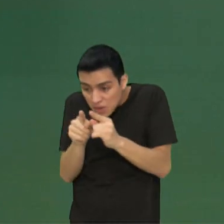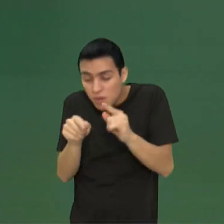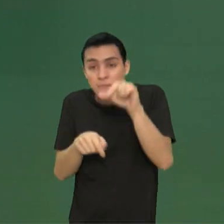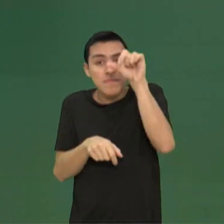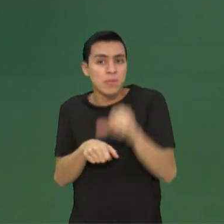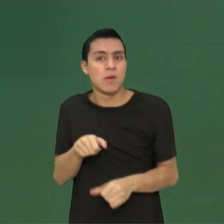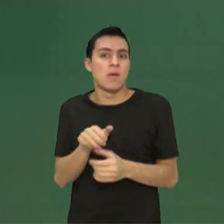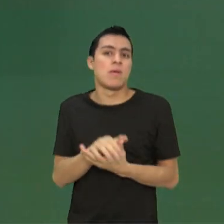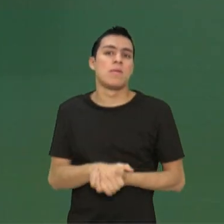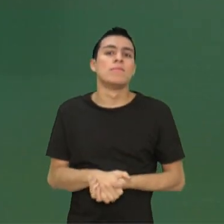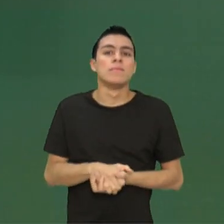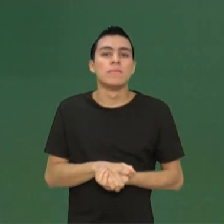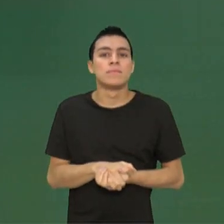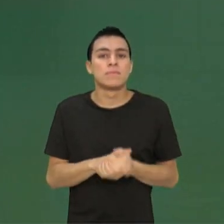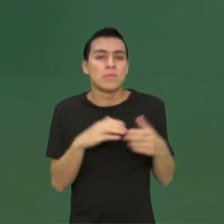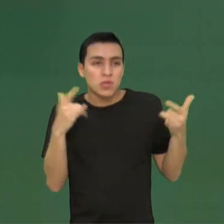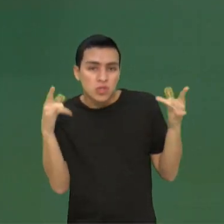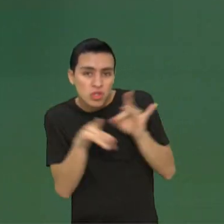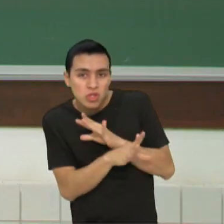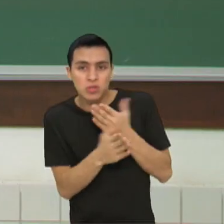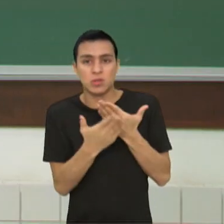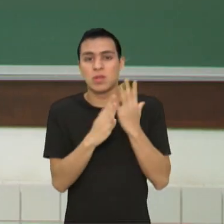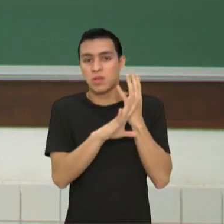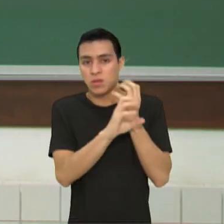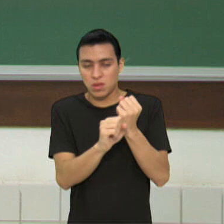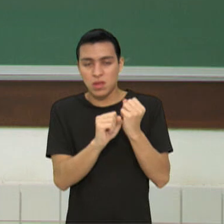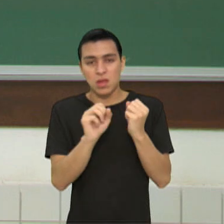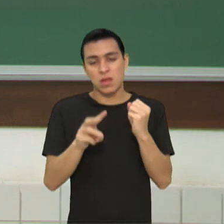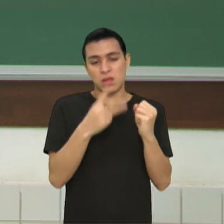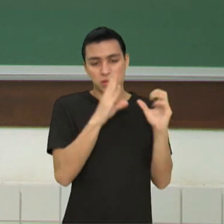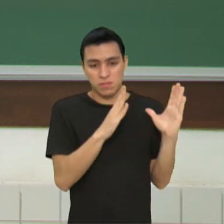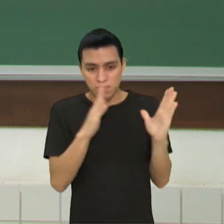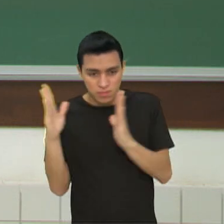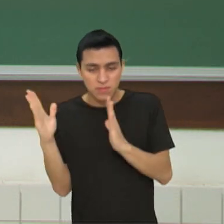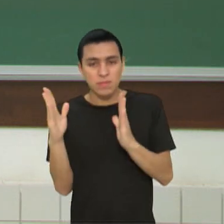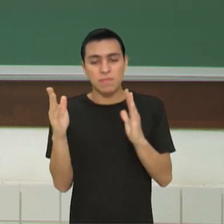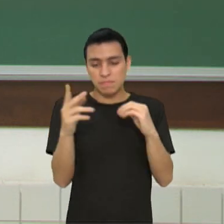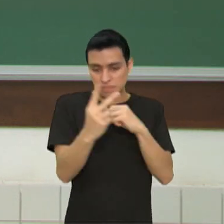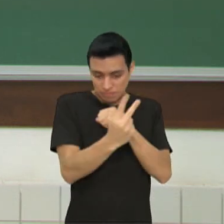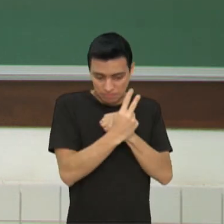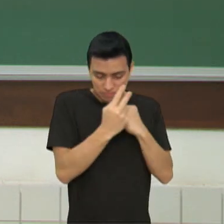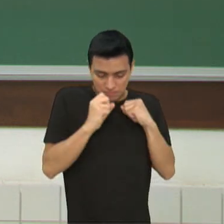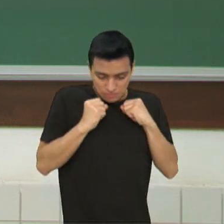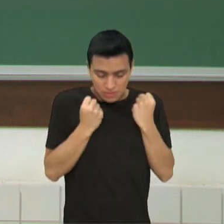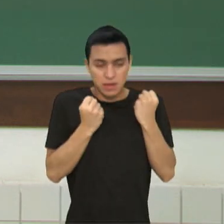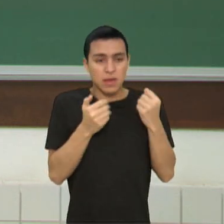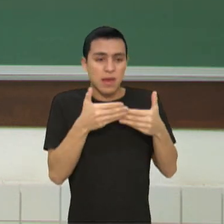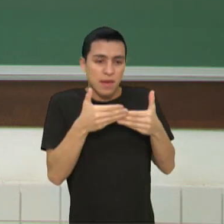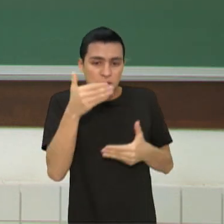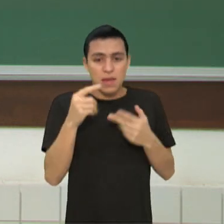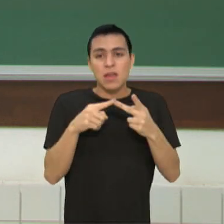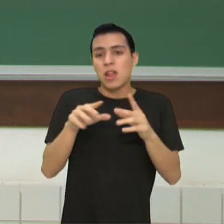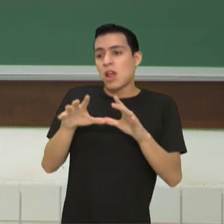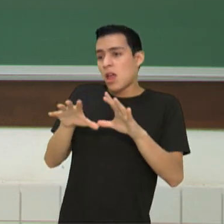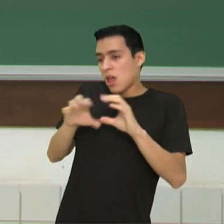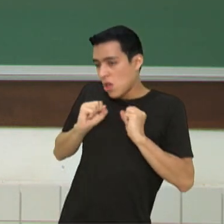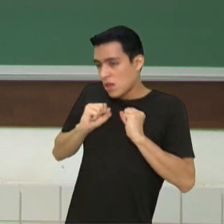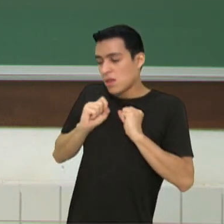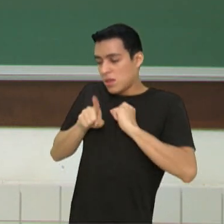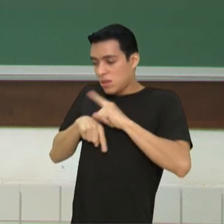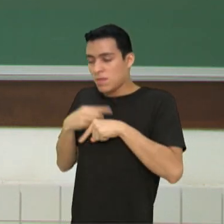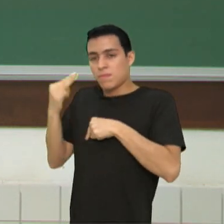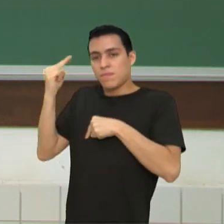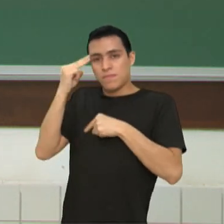pior. Fechando hoje a aula, 3 etapas para a imunidade. Lembra? A barreira, a contaminação e a